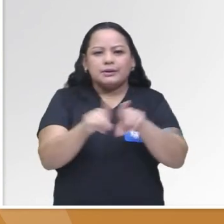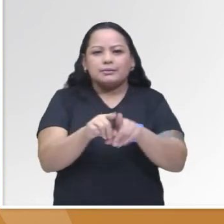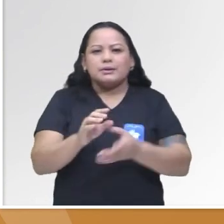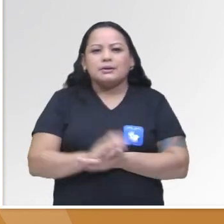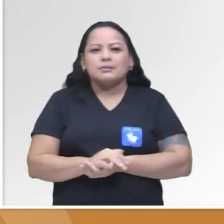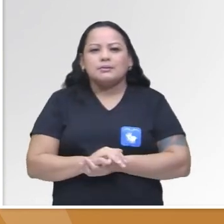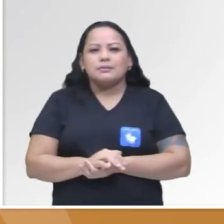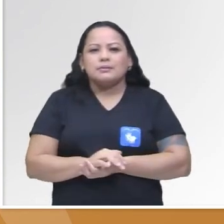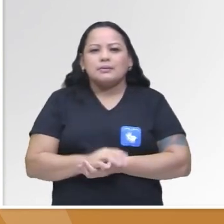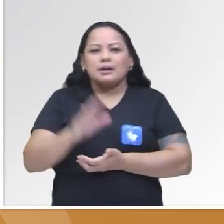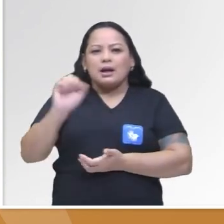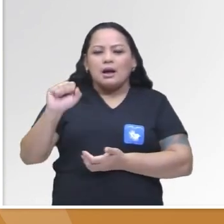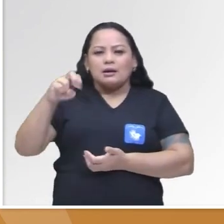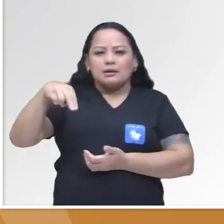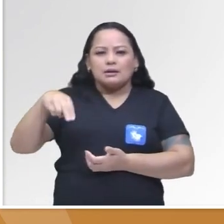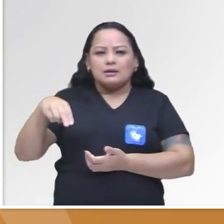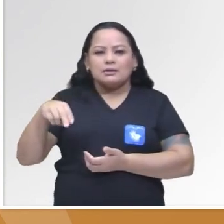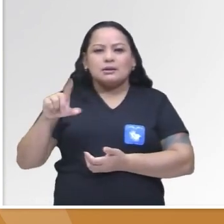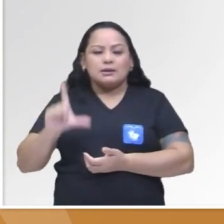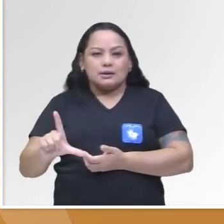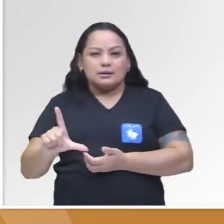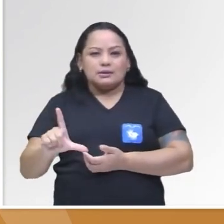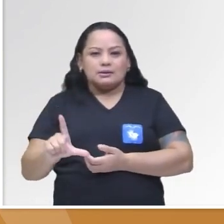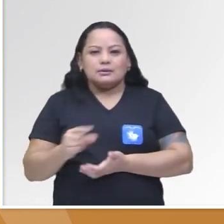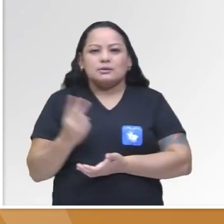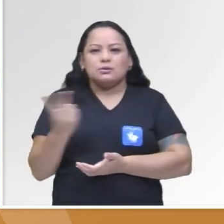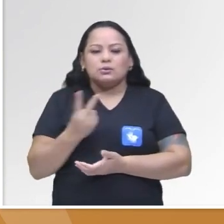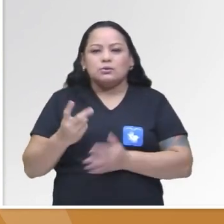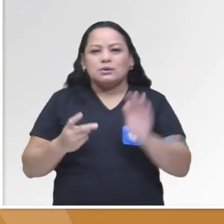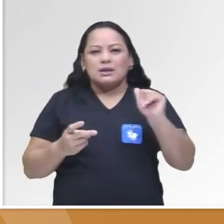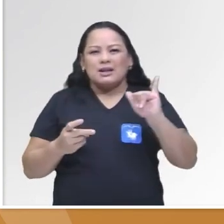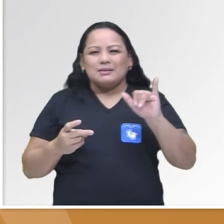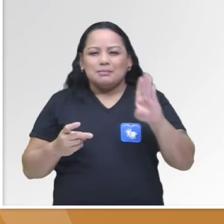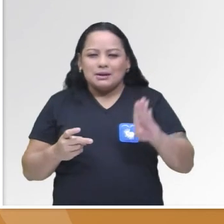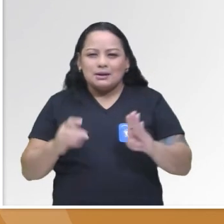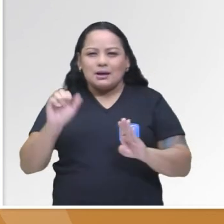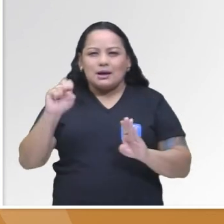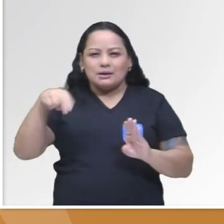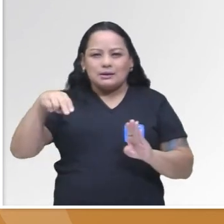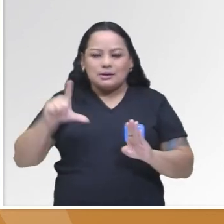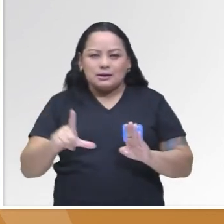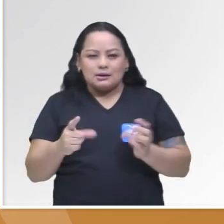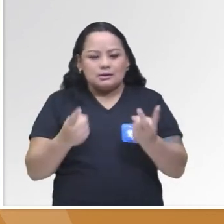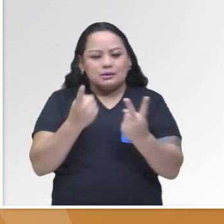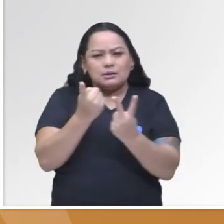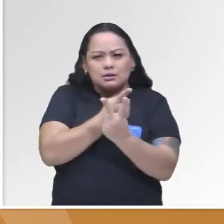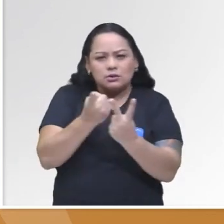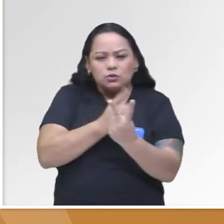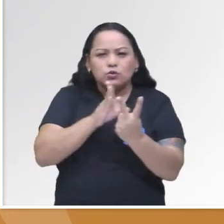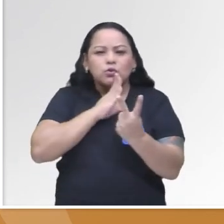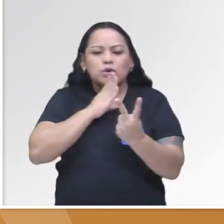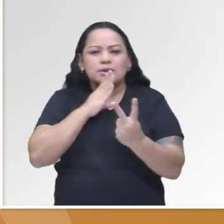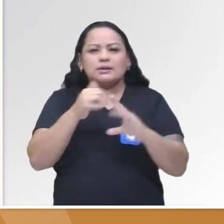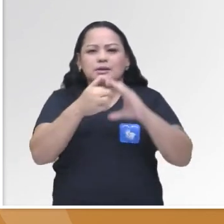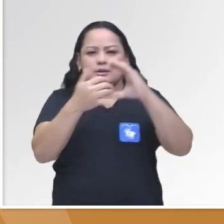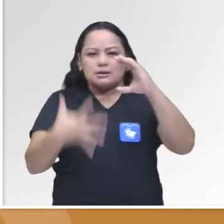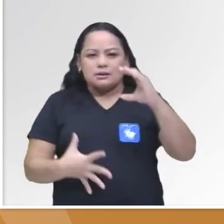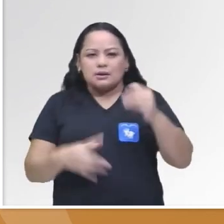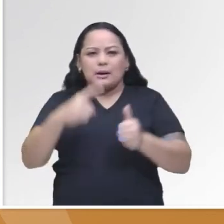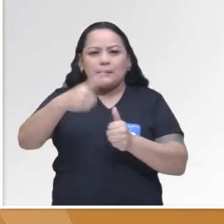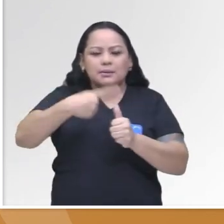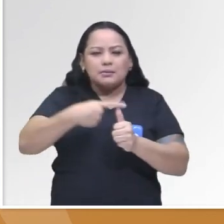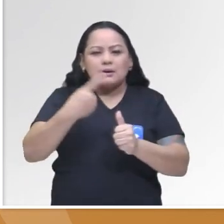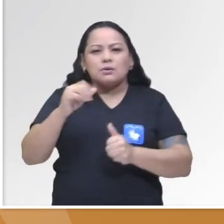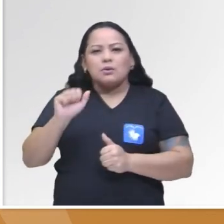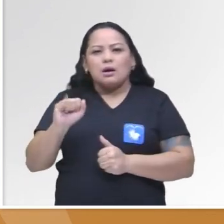Nacional Libertadora. Vamos ver rapidamente quais são algumas das características desses dois grupamentos. Primeiro, nós temos a AIB,